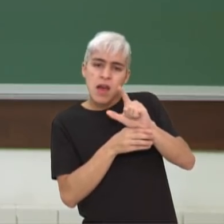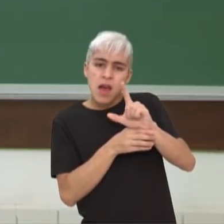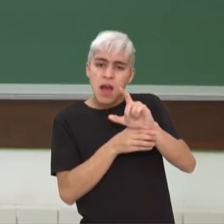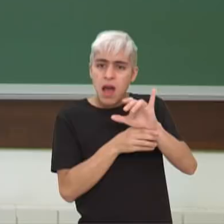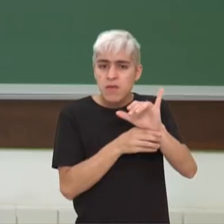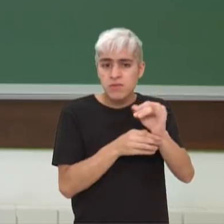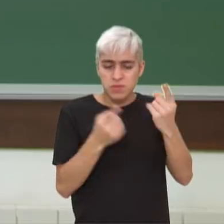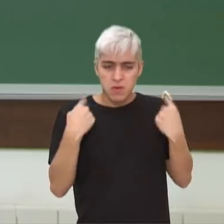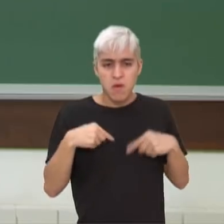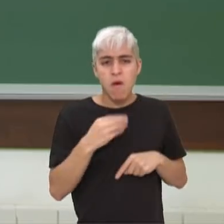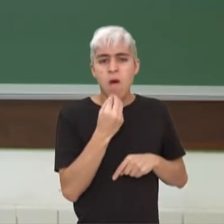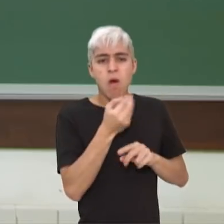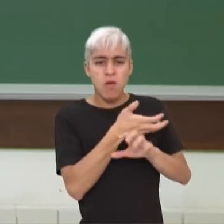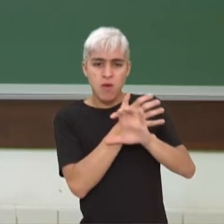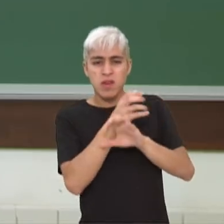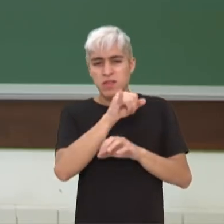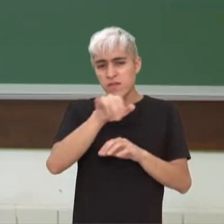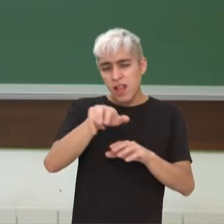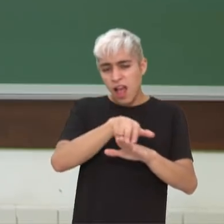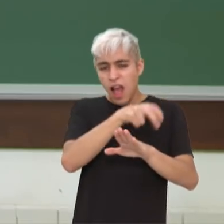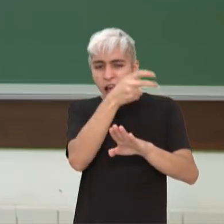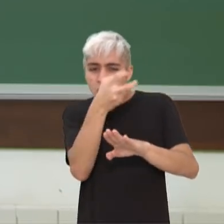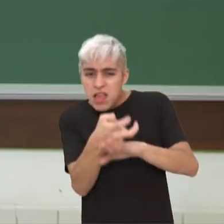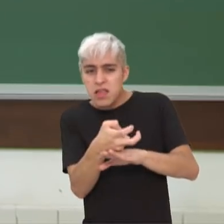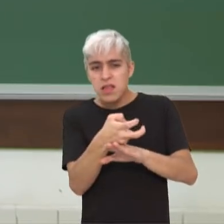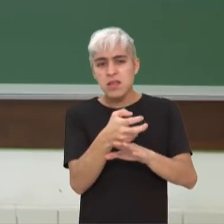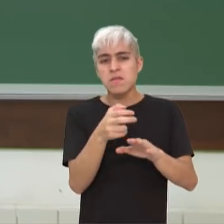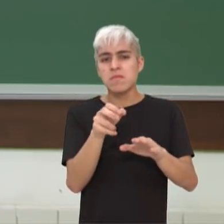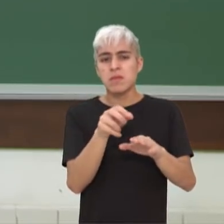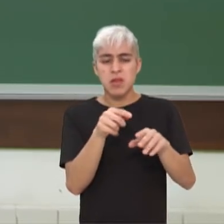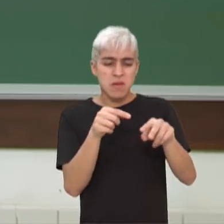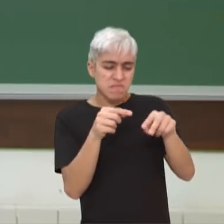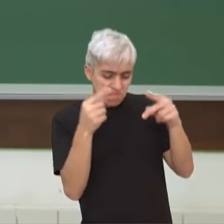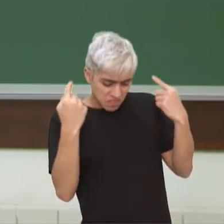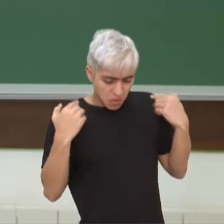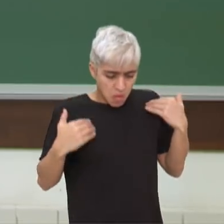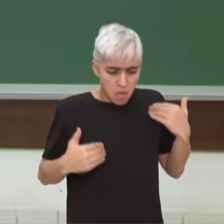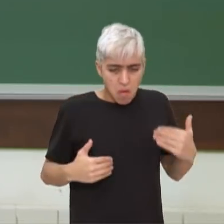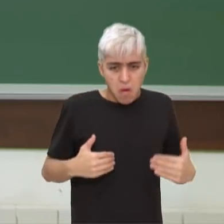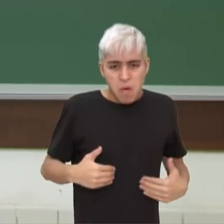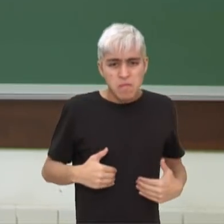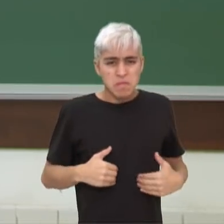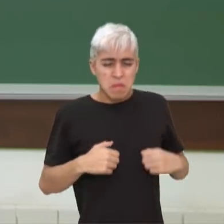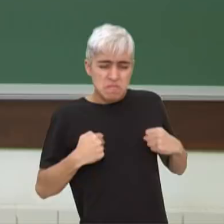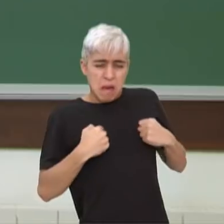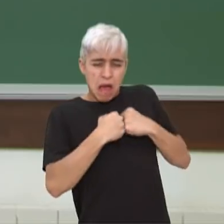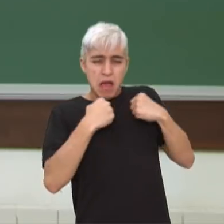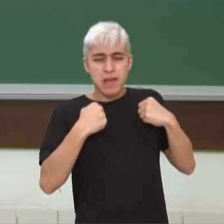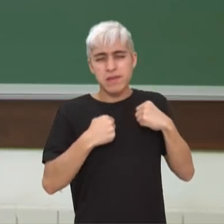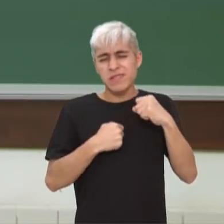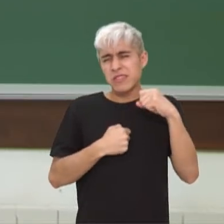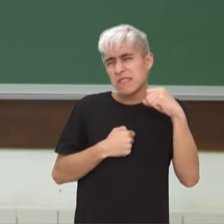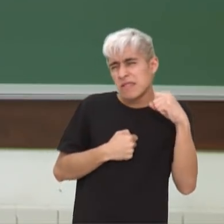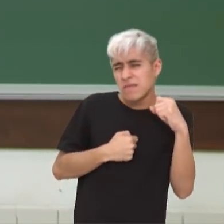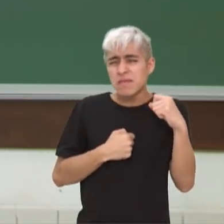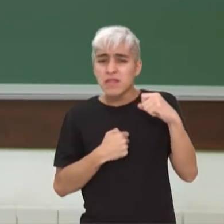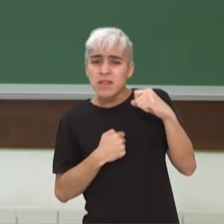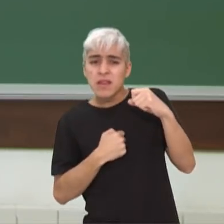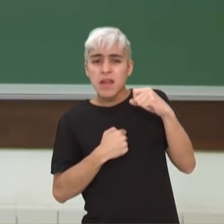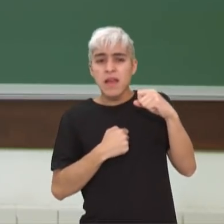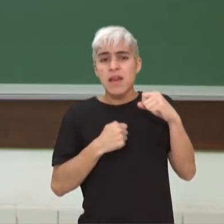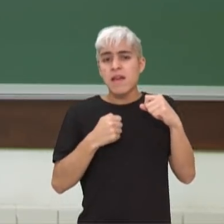se você acabar sofrendo algum tipo de queda e, consequentemente, bater ali uma parte do seu corpo, não vou falar que dificilmente, mas